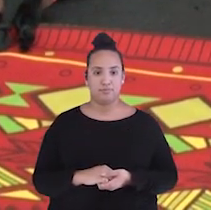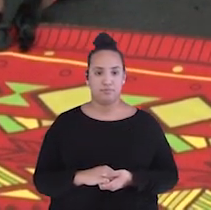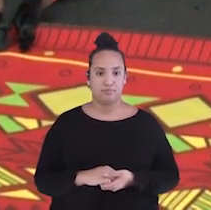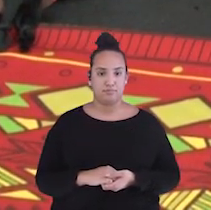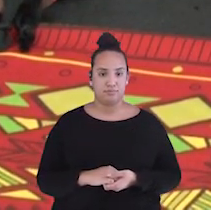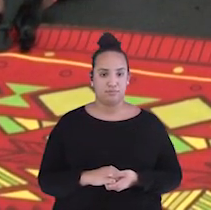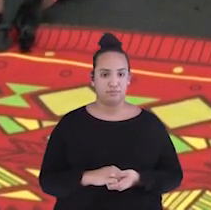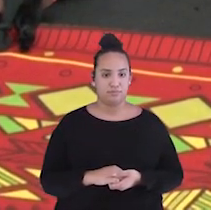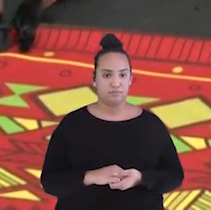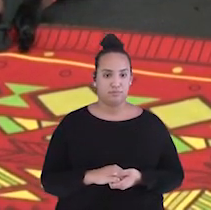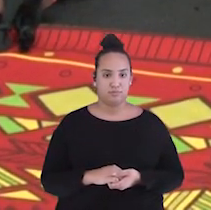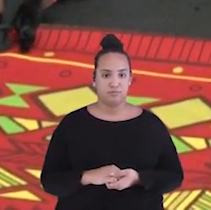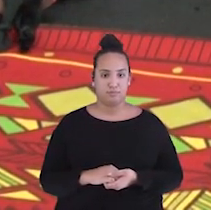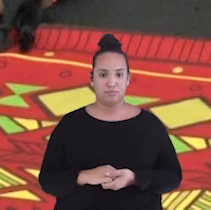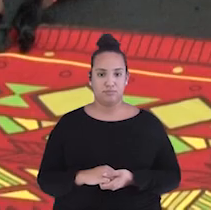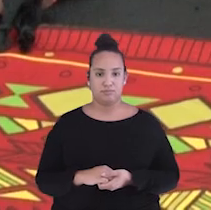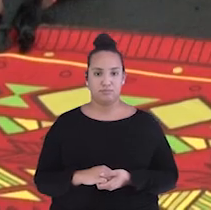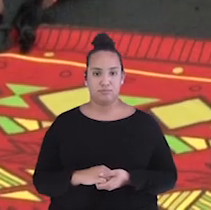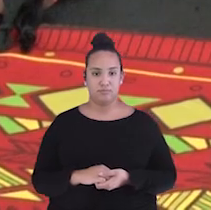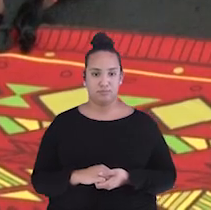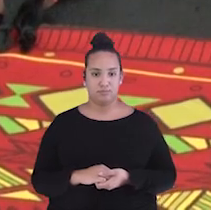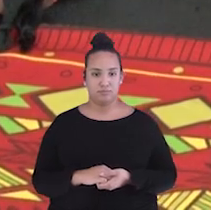hein, professora?